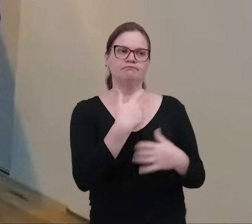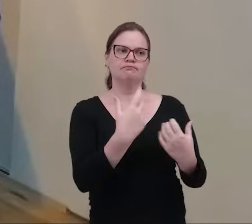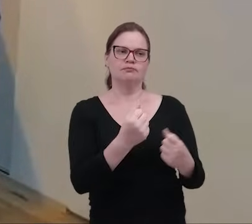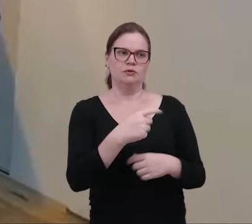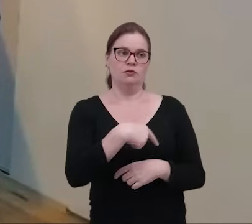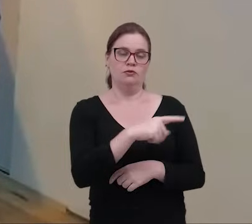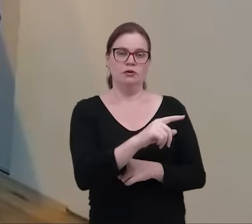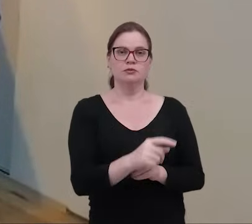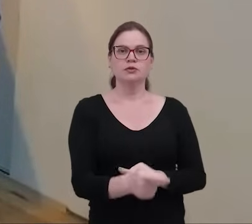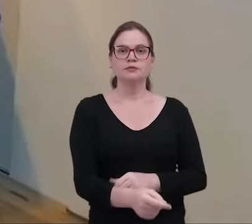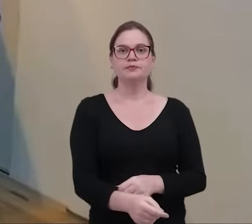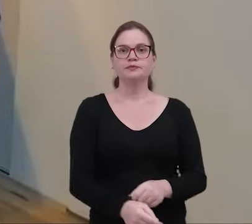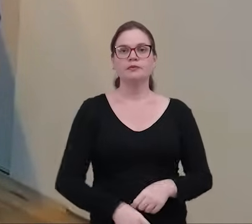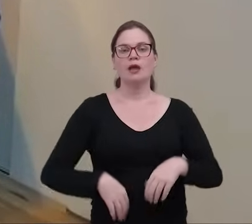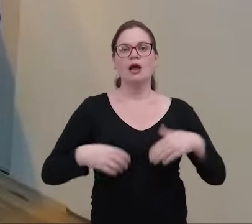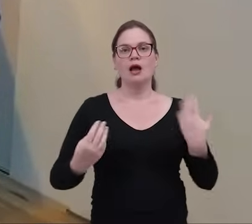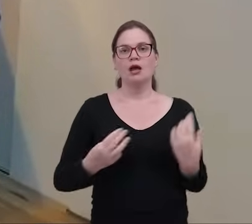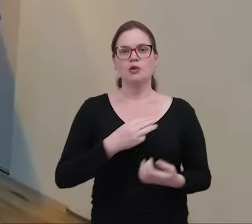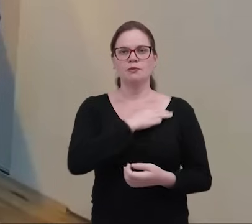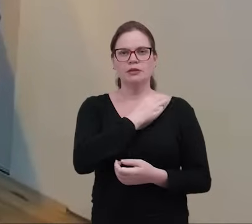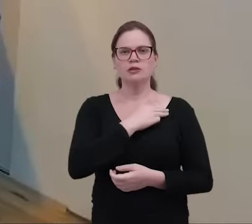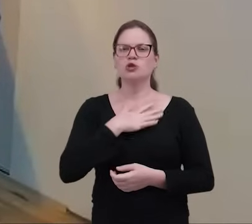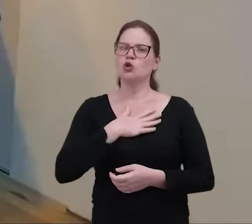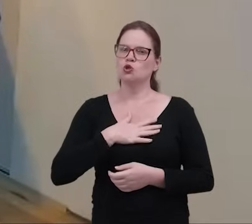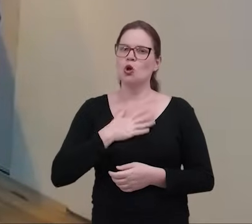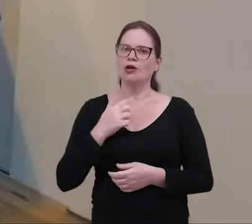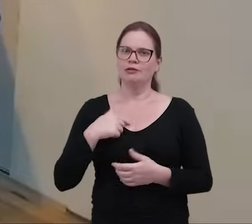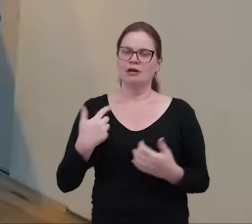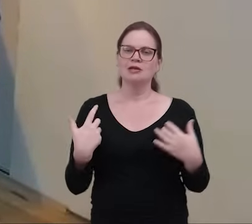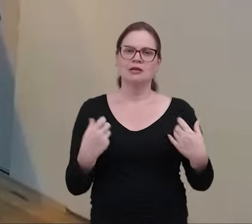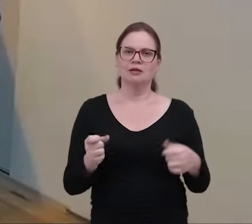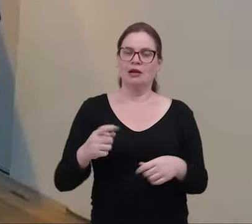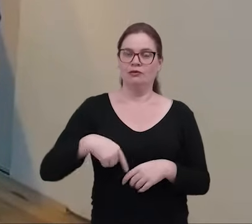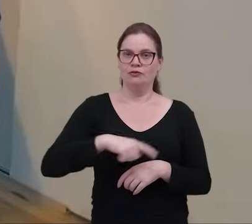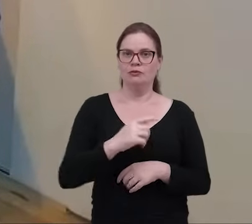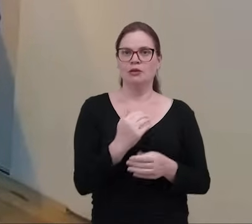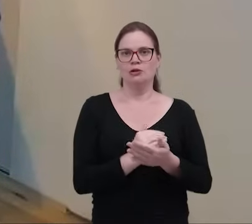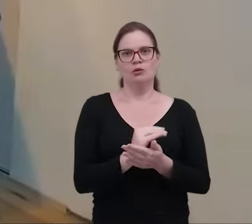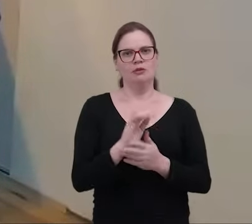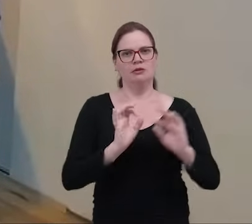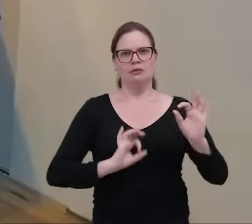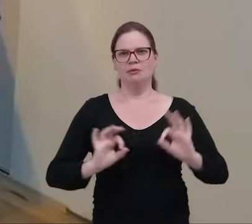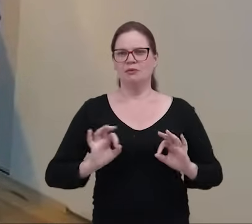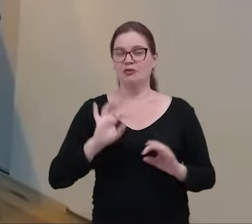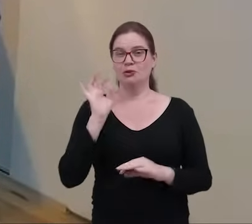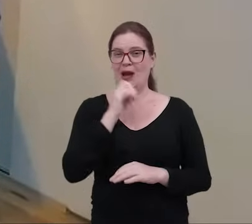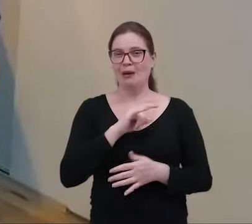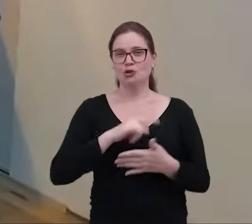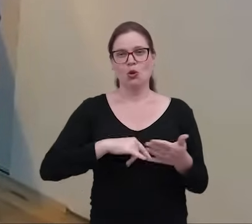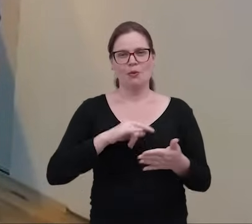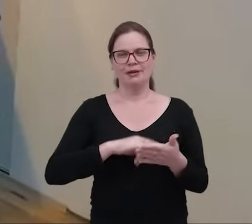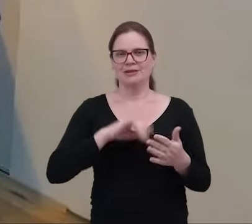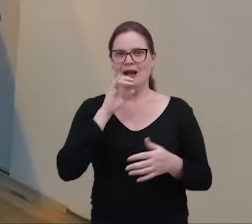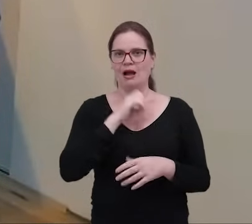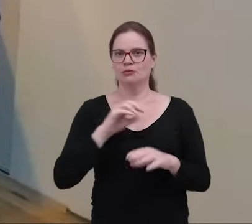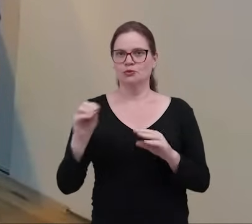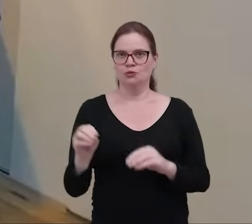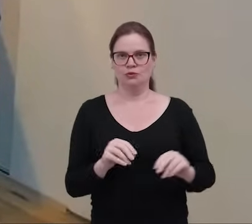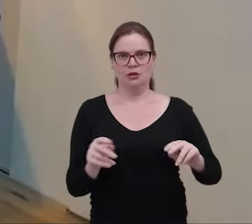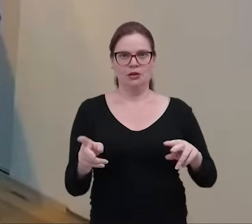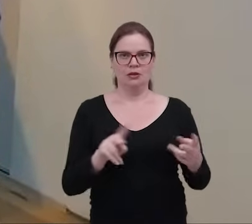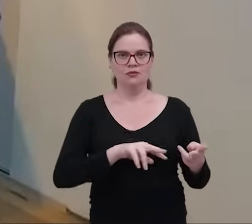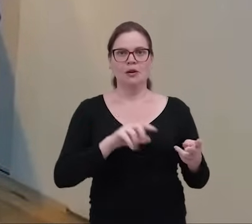e já iniciamos lá, o ministro gostou muito da minha resposta, então iniciamos os trâmites, foi muito rápido, eu fui enviado para a